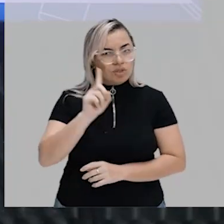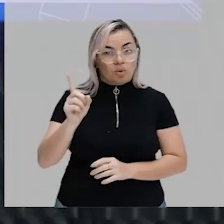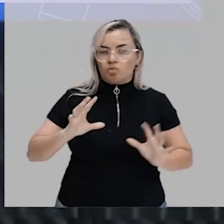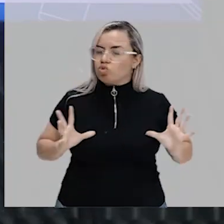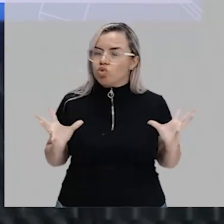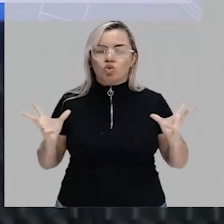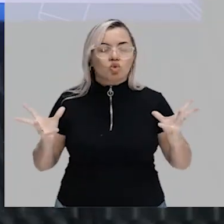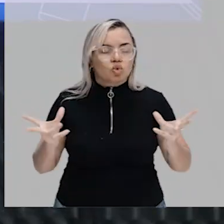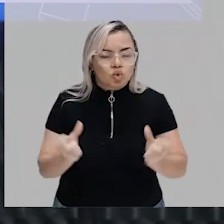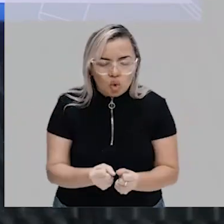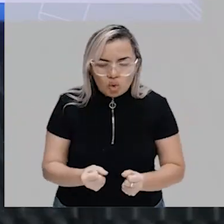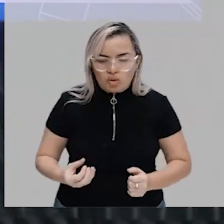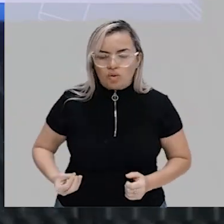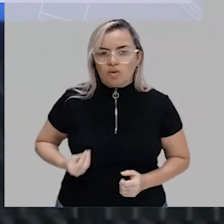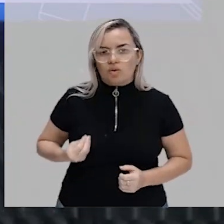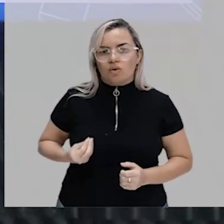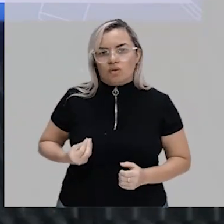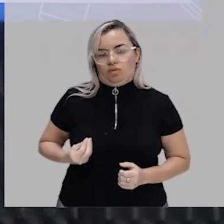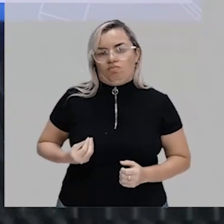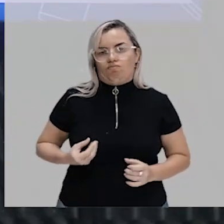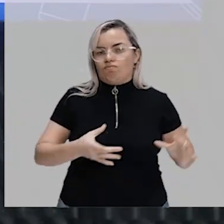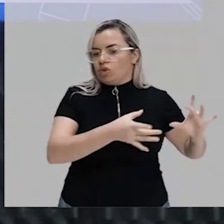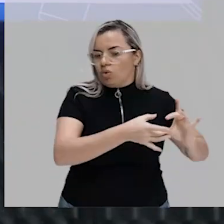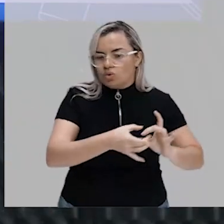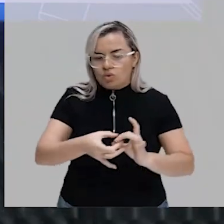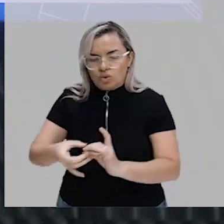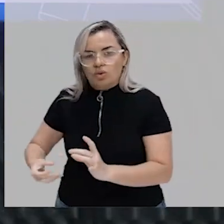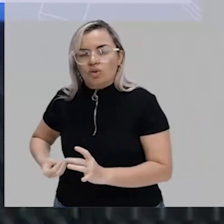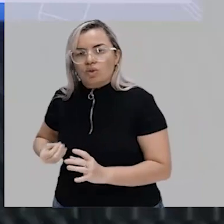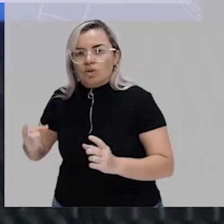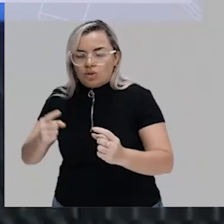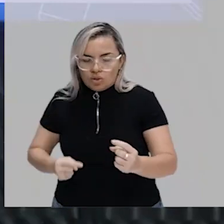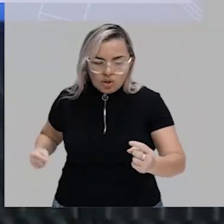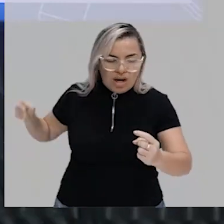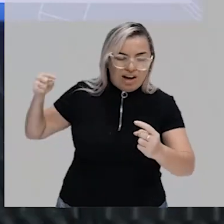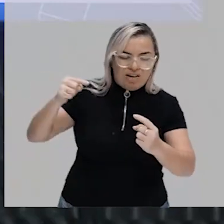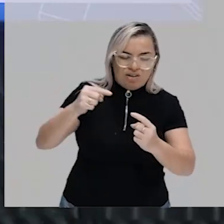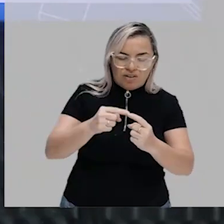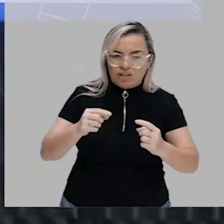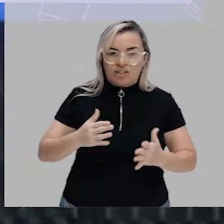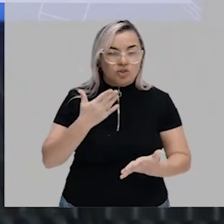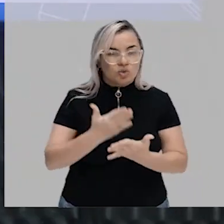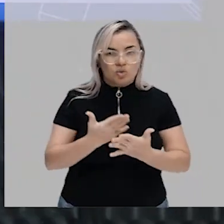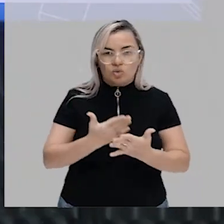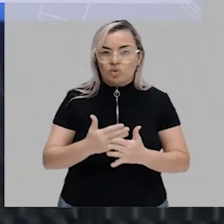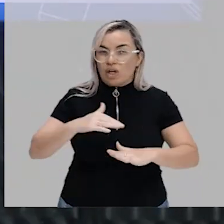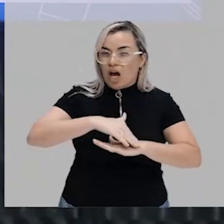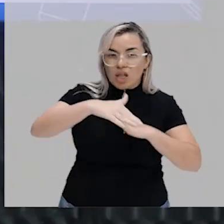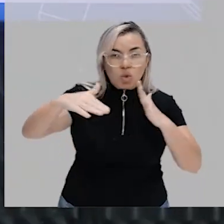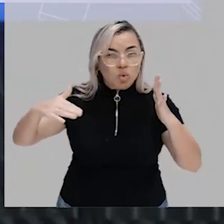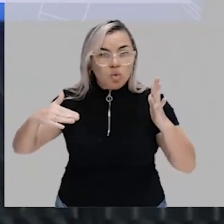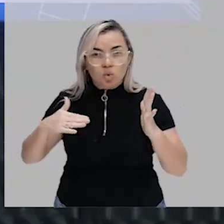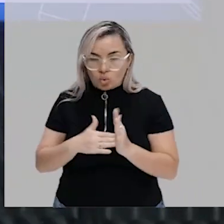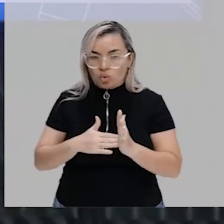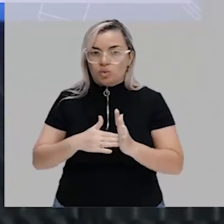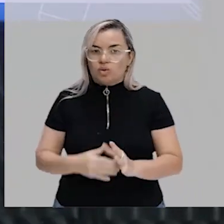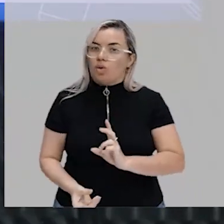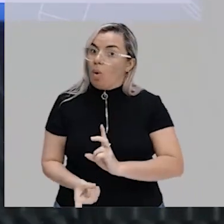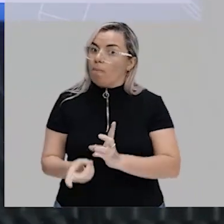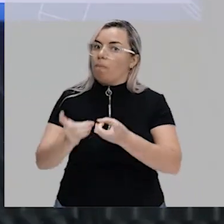realidade. A totalidade do conhecimento é o objetivo da filosofia, ao contrário das